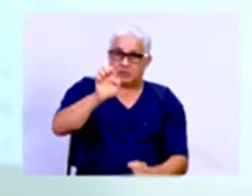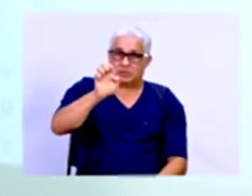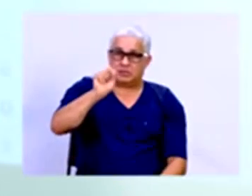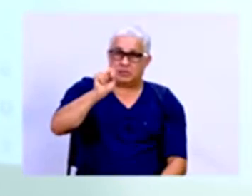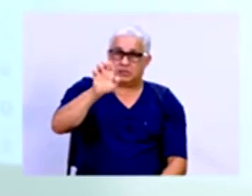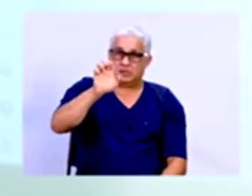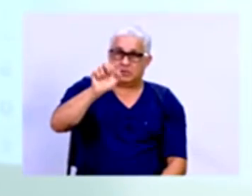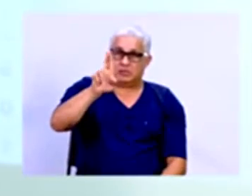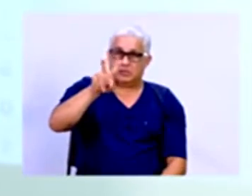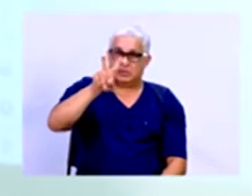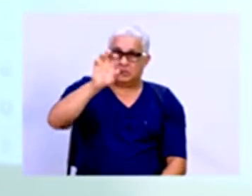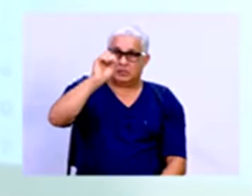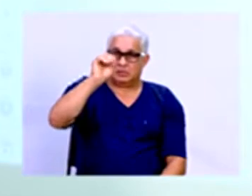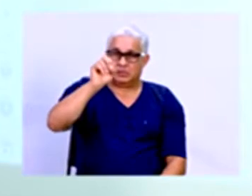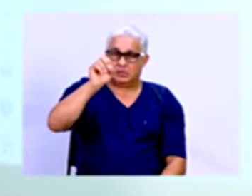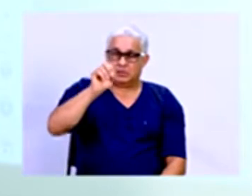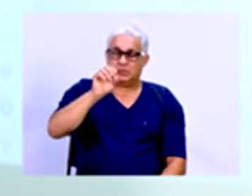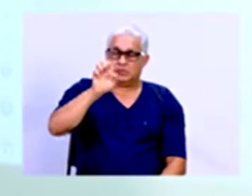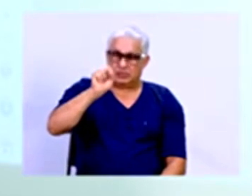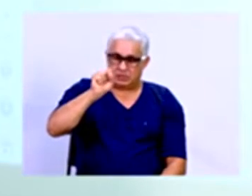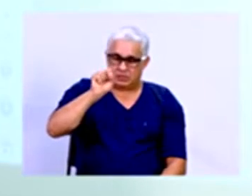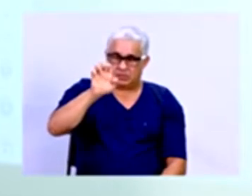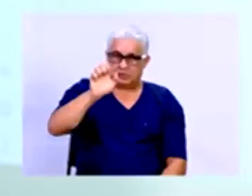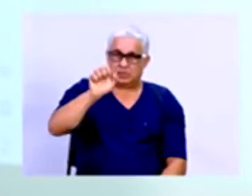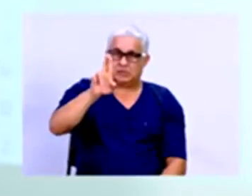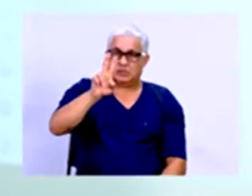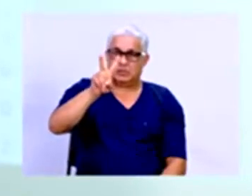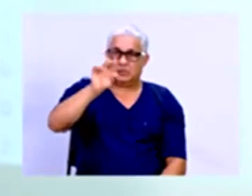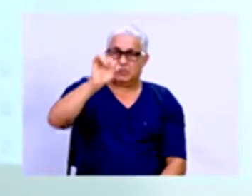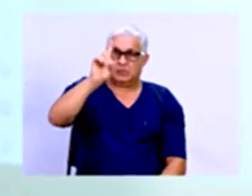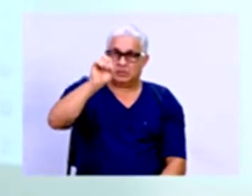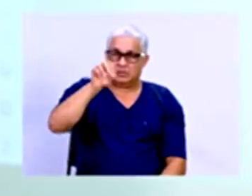temos uma estrutura onde nós temos que trabalhar